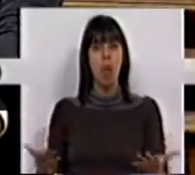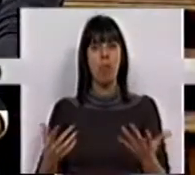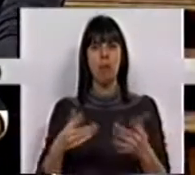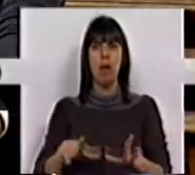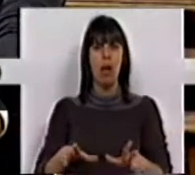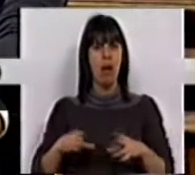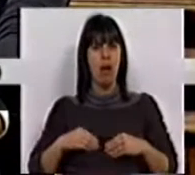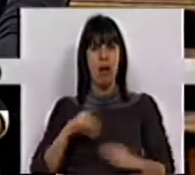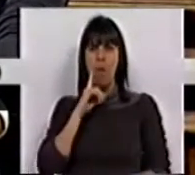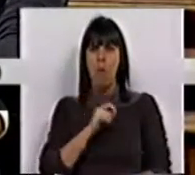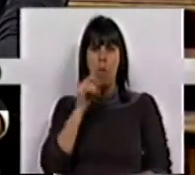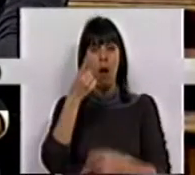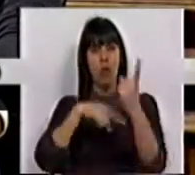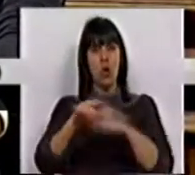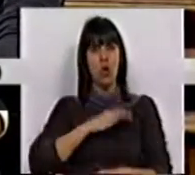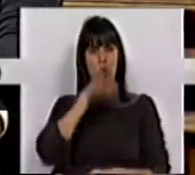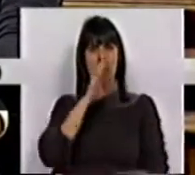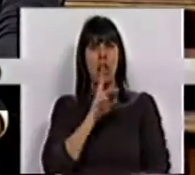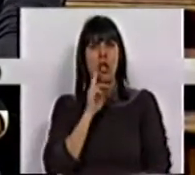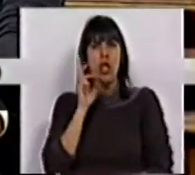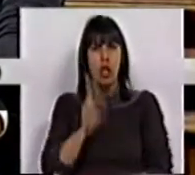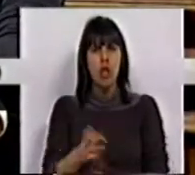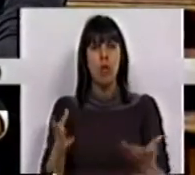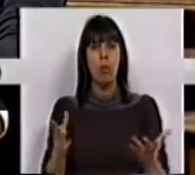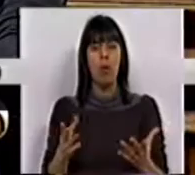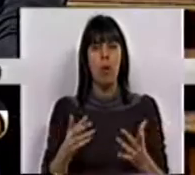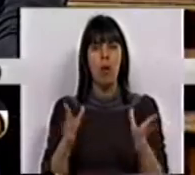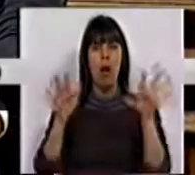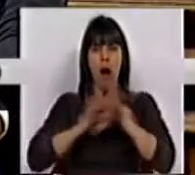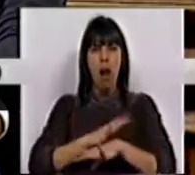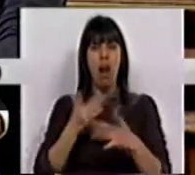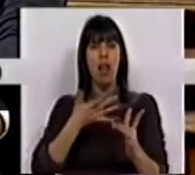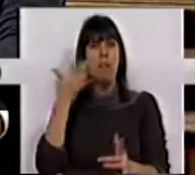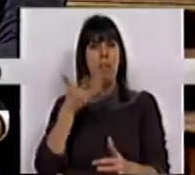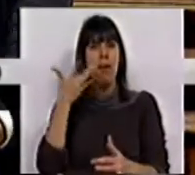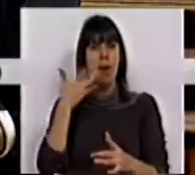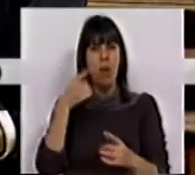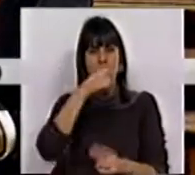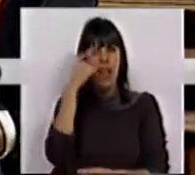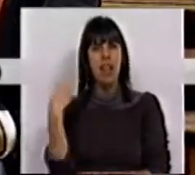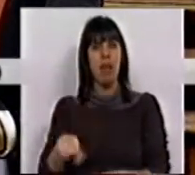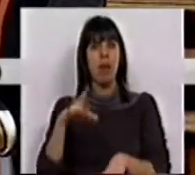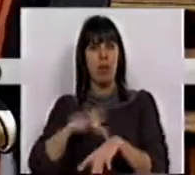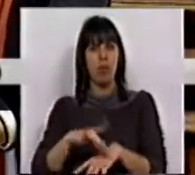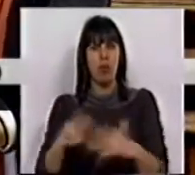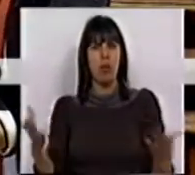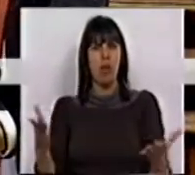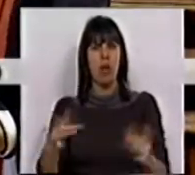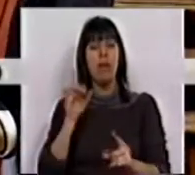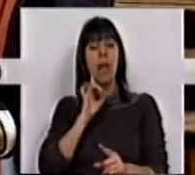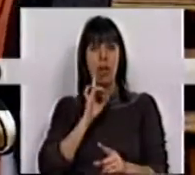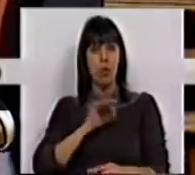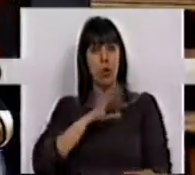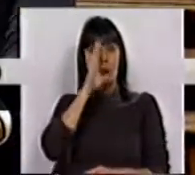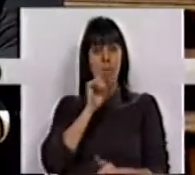É inadmissível que o Sr. Ministro responda com mistificações e demagogia às dificuldades dos doentes. Exatamente. Porque é